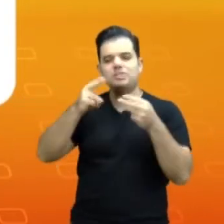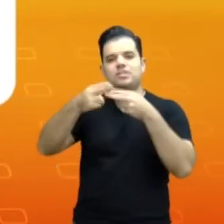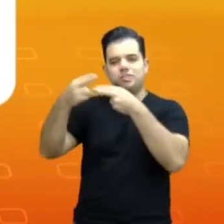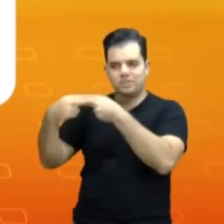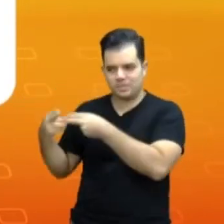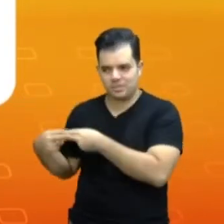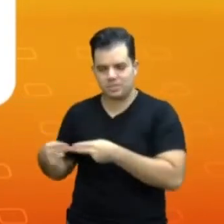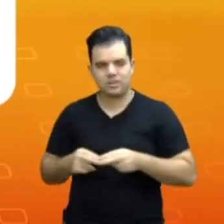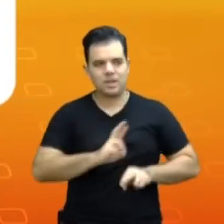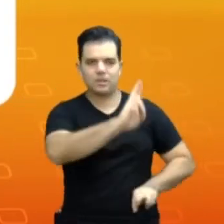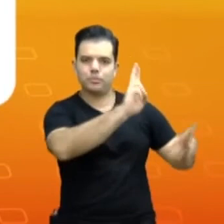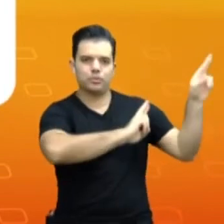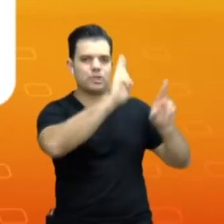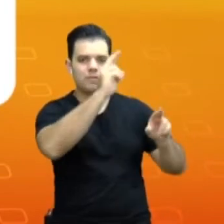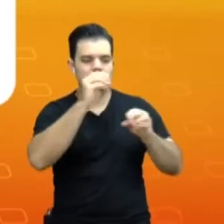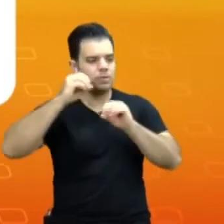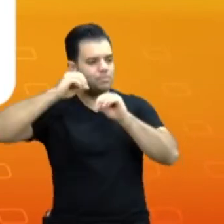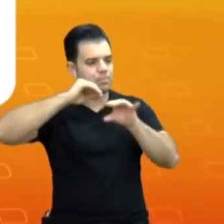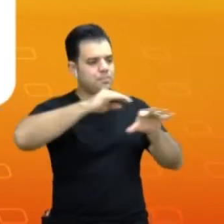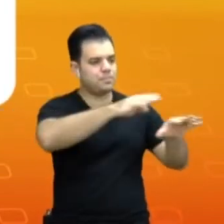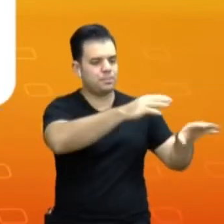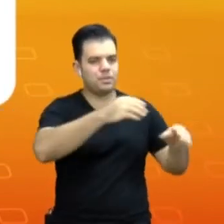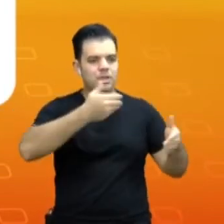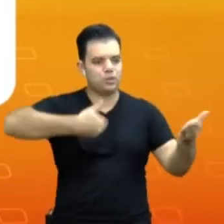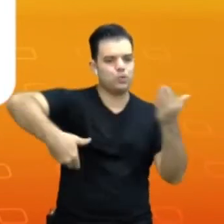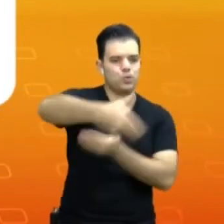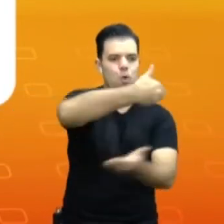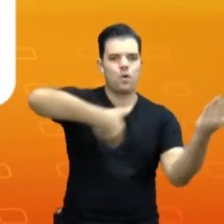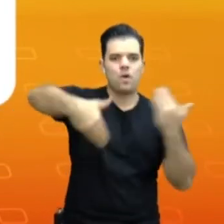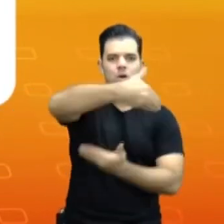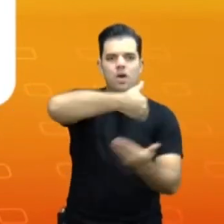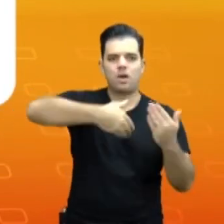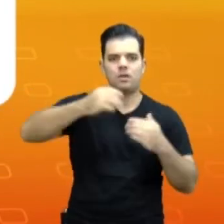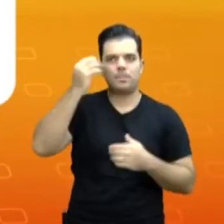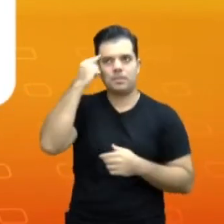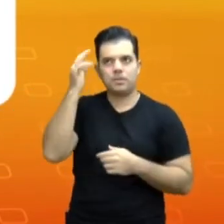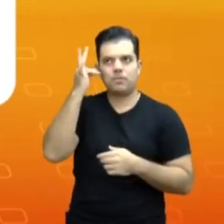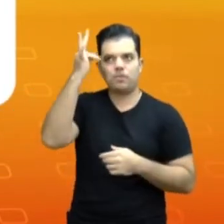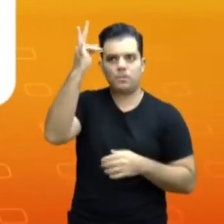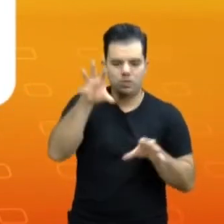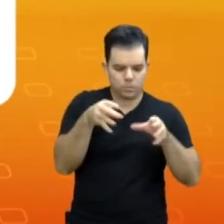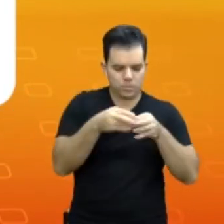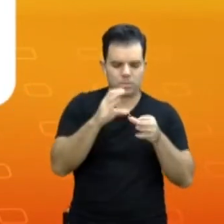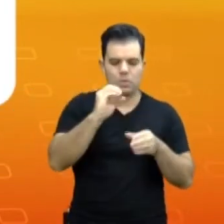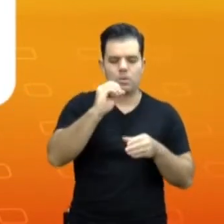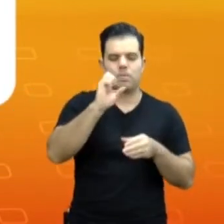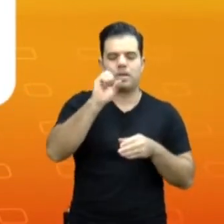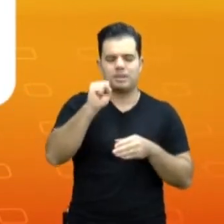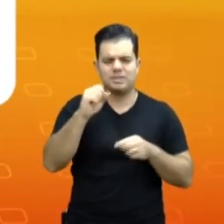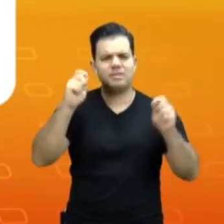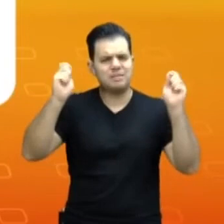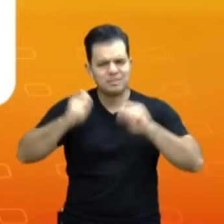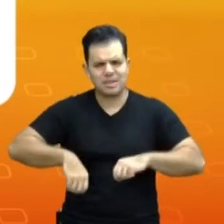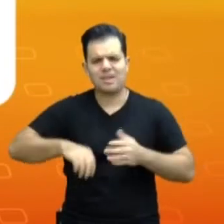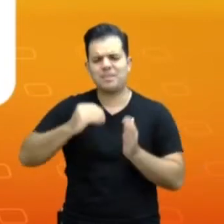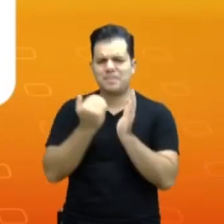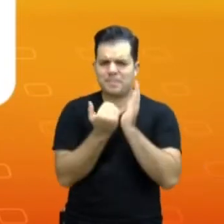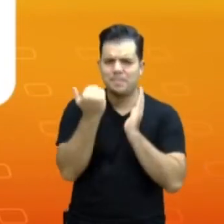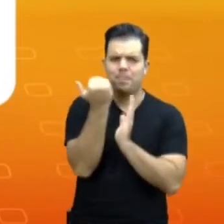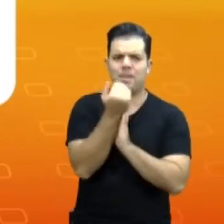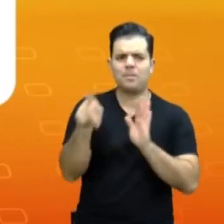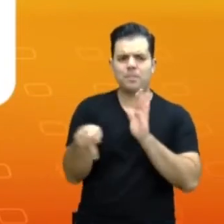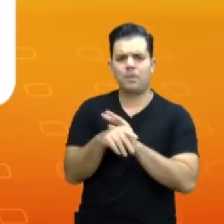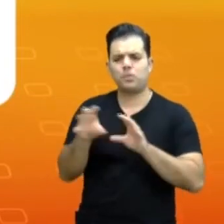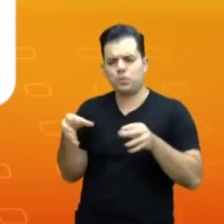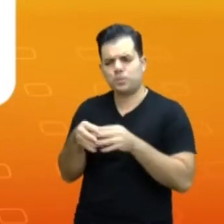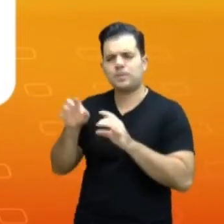detentores. Então, eu acho que o futuro por parte da OBS, além de possibilitar cada vez mais a parte, né,